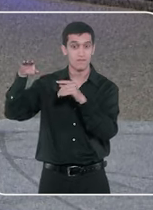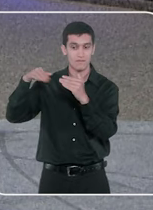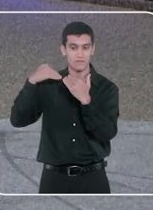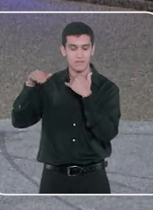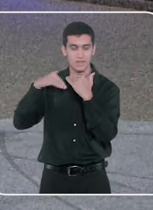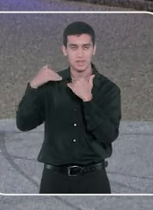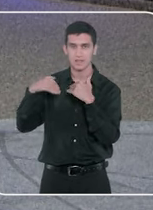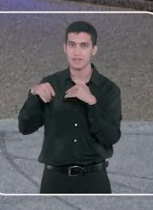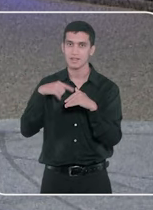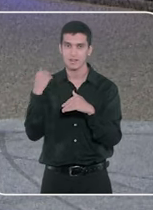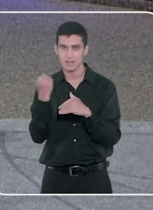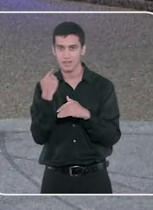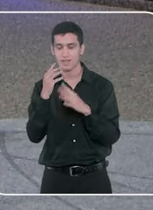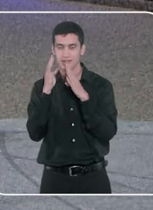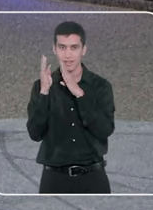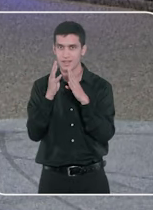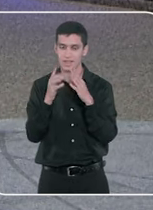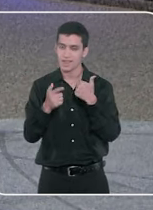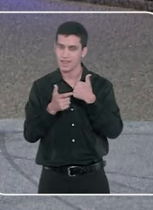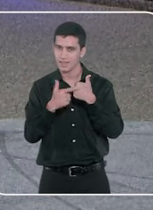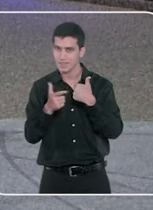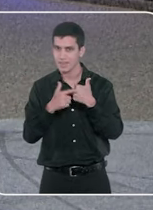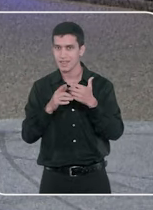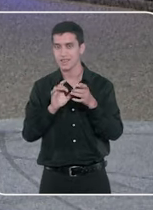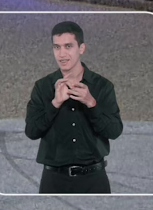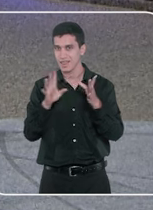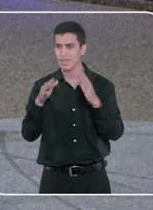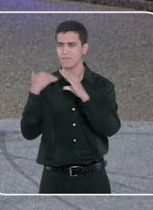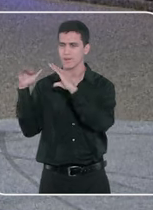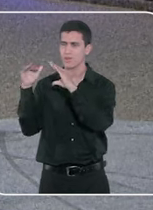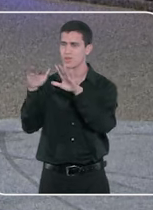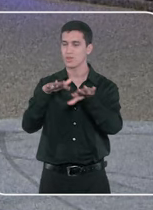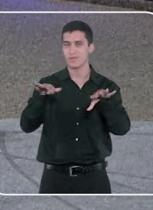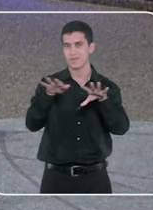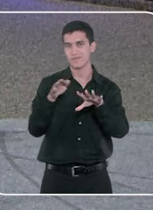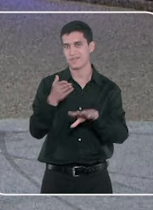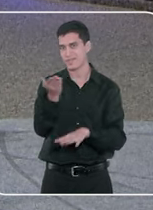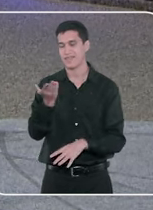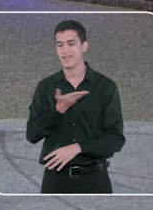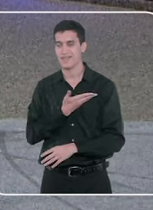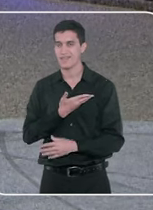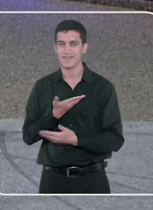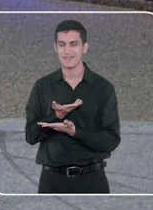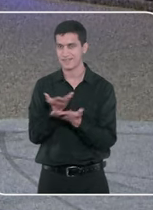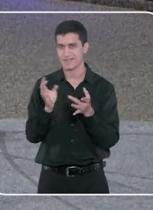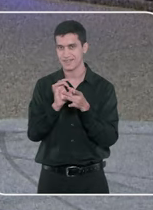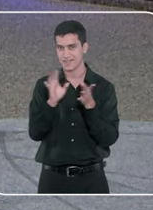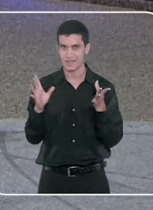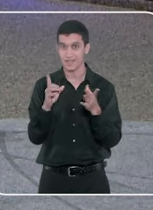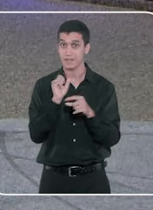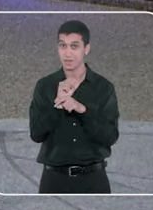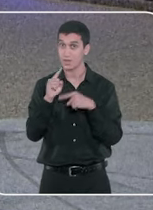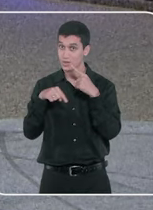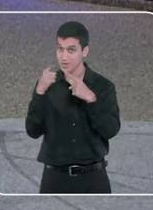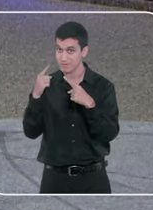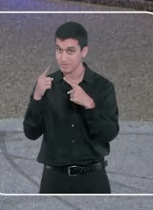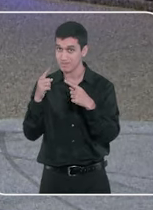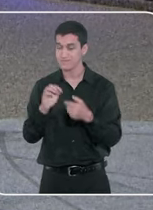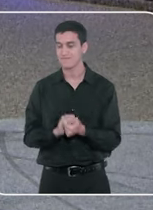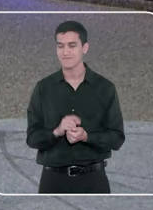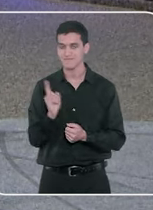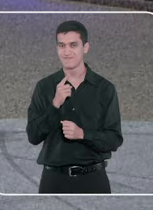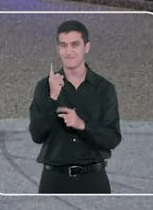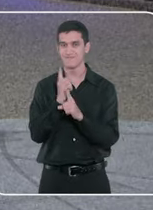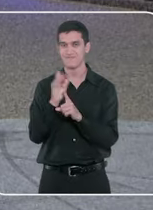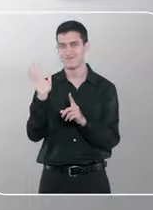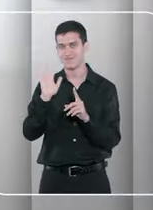nossas novidades. Dê o seu like à vontade e compartilhe tudo com quem você quiser. Já te espero no próximo programa. A gente